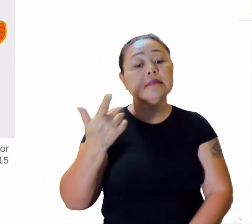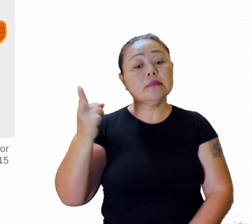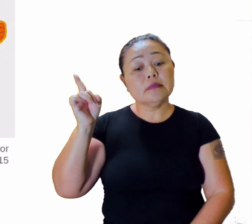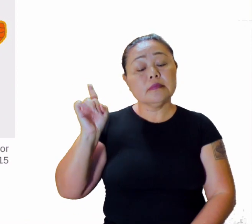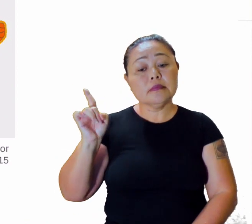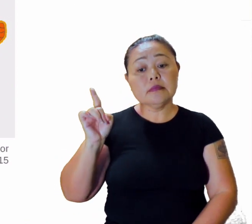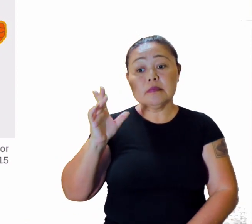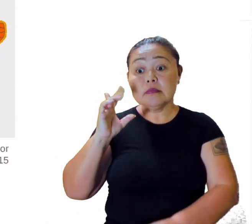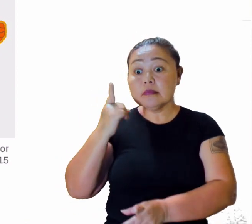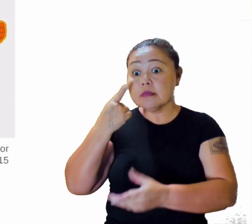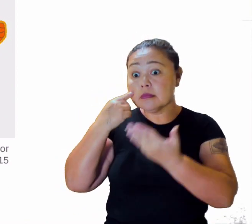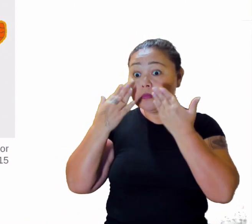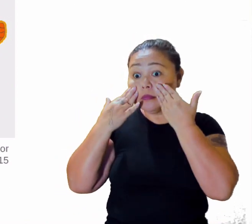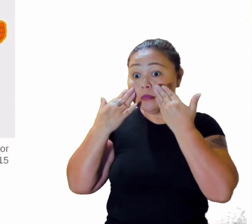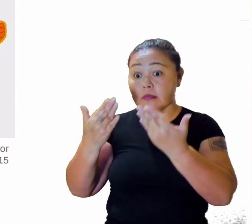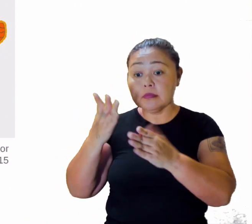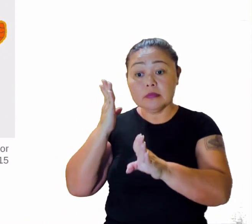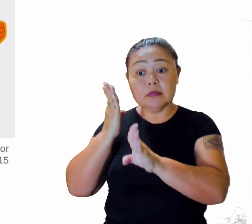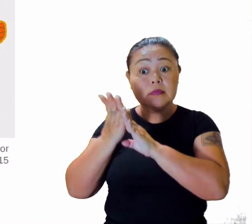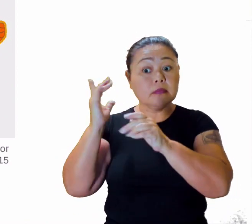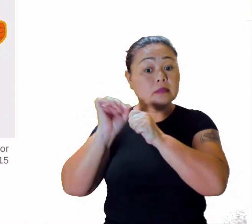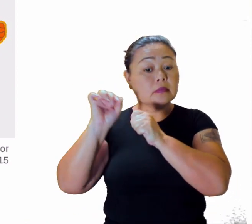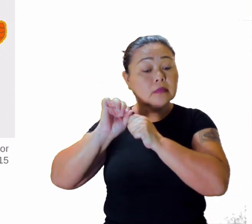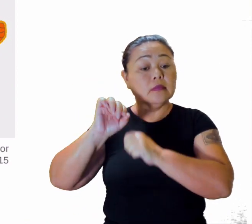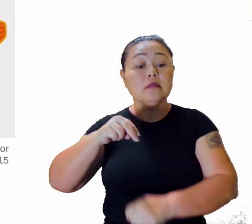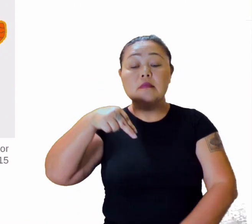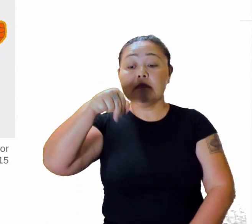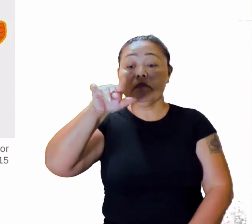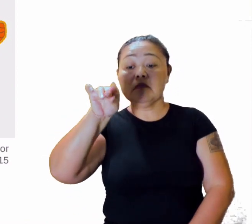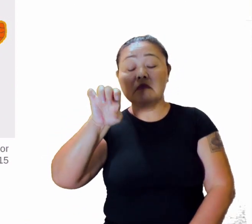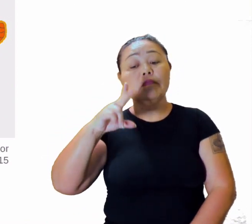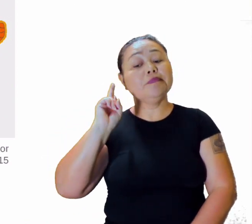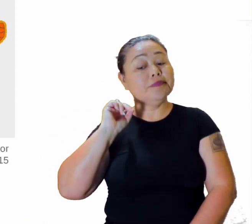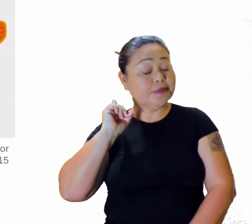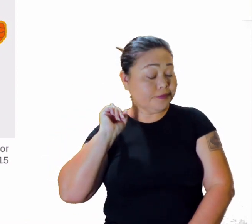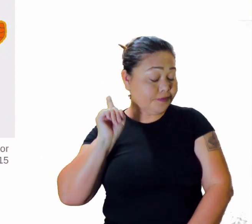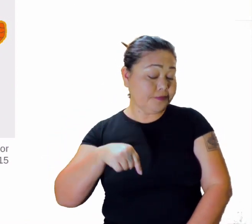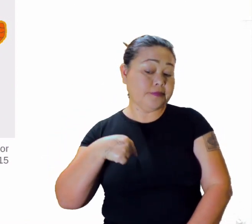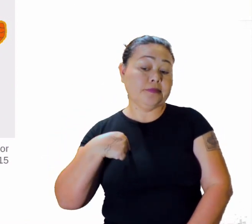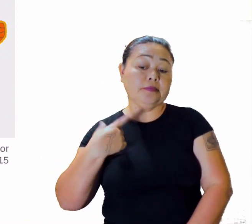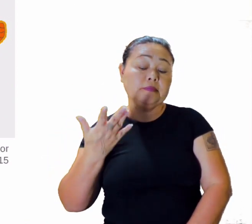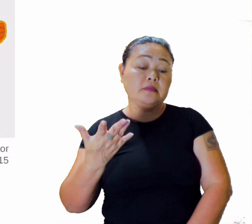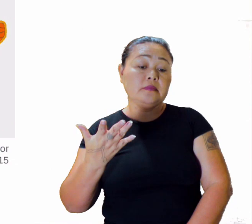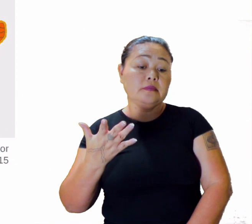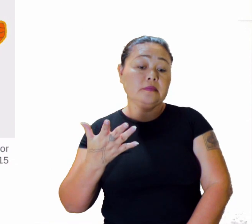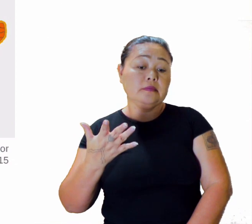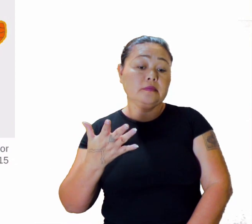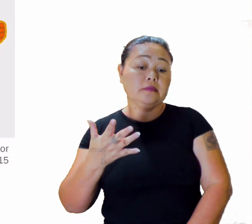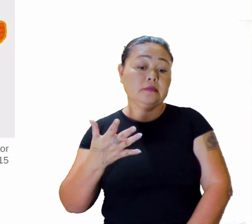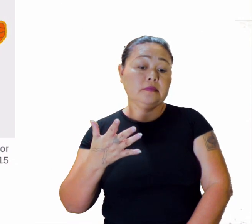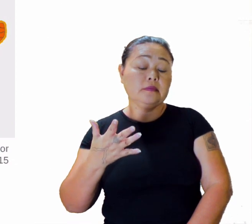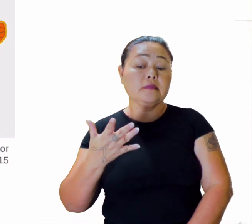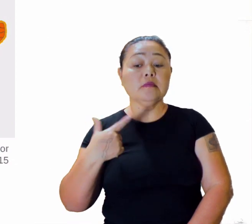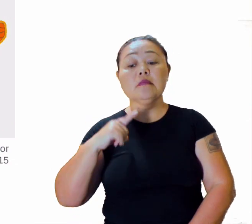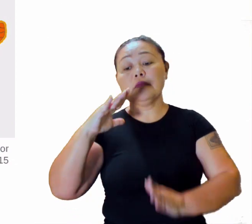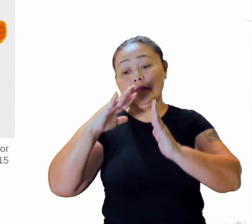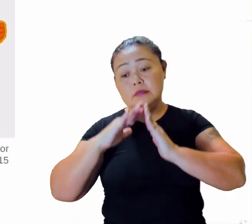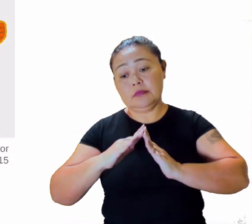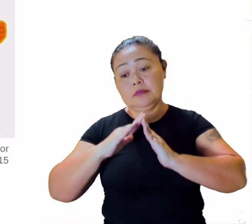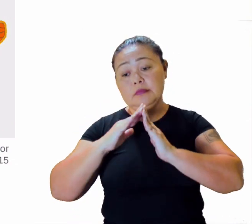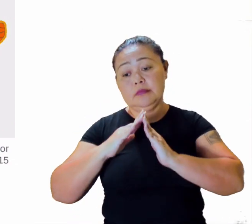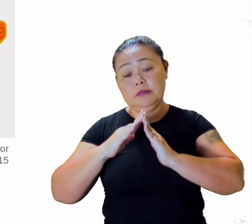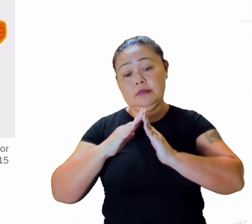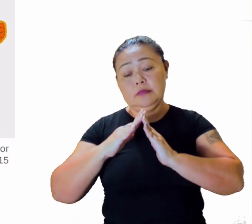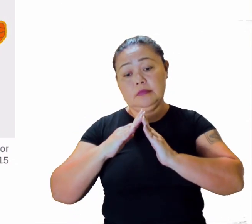aí detectamos que o Nordeste ainda é onde vive menos pessoas, não é